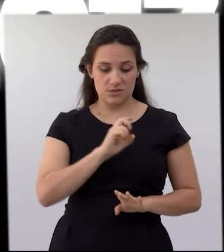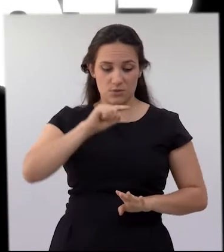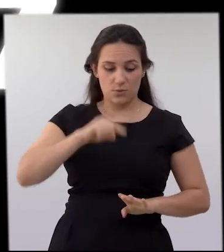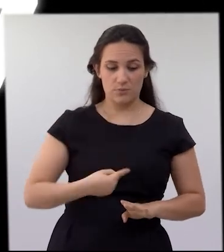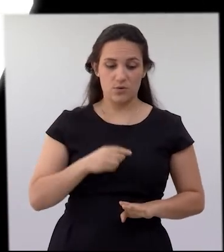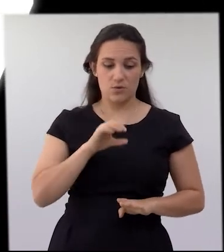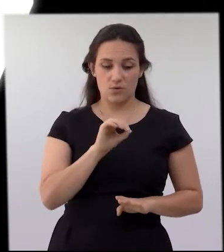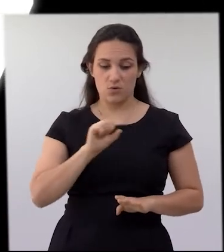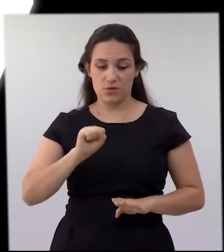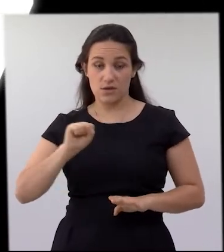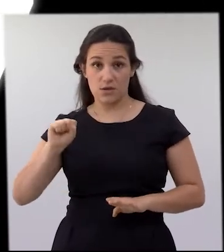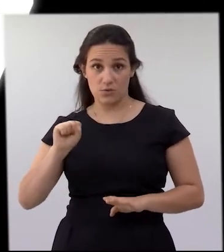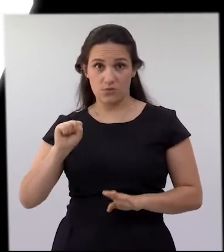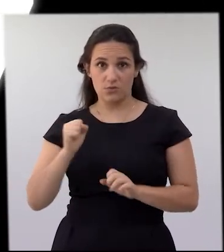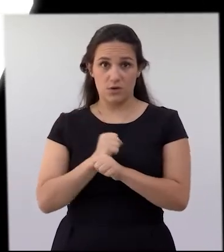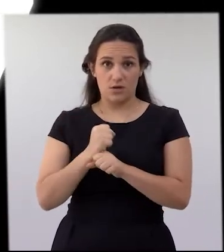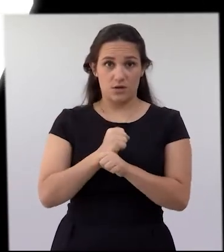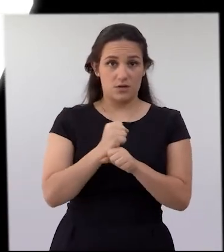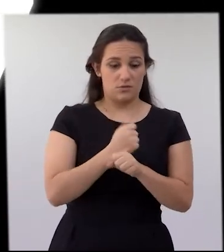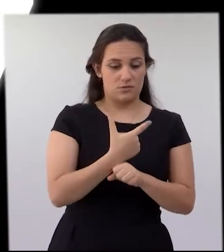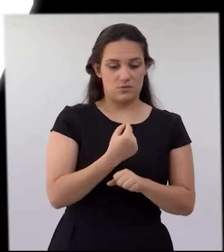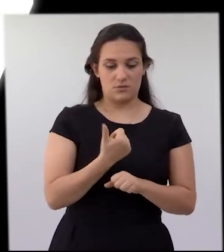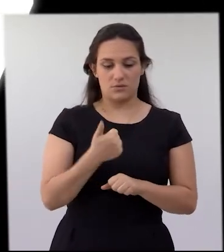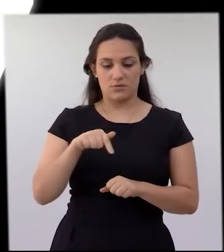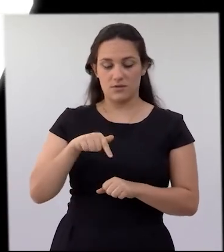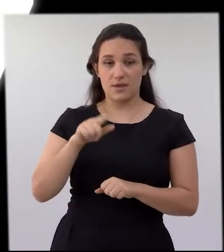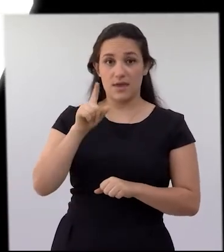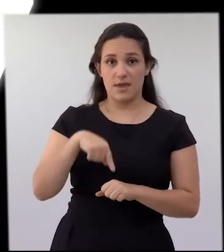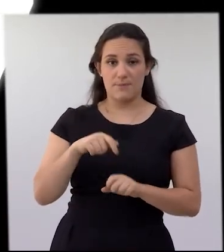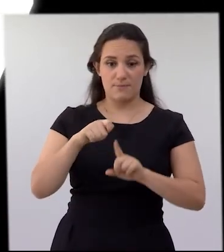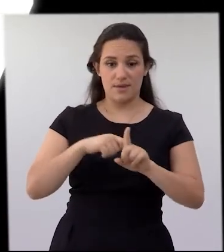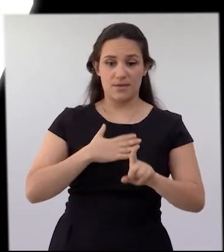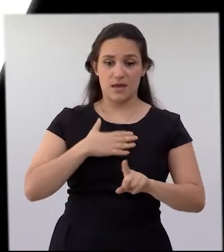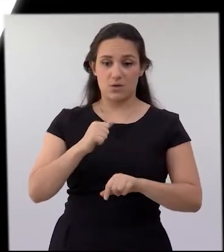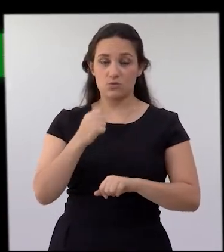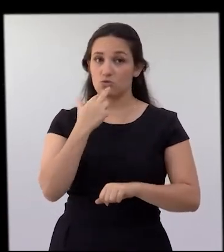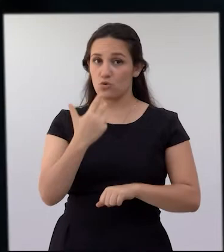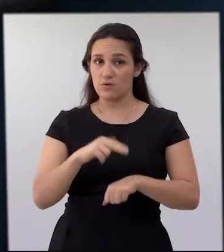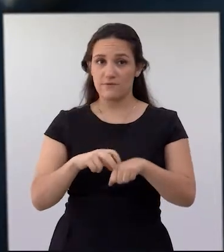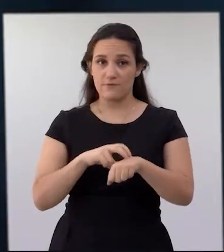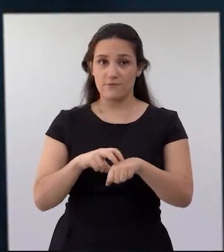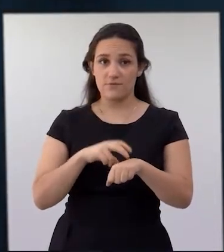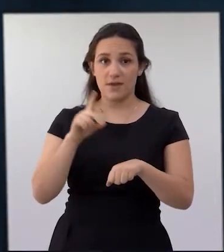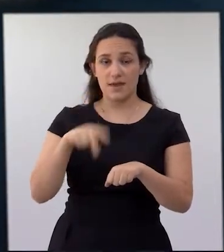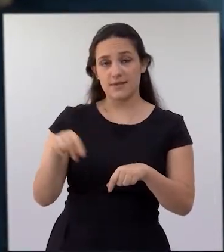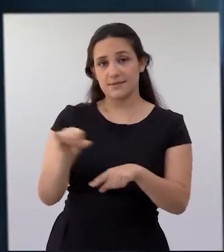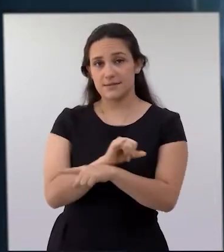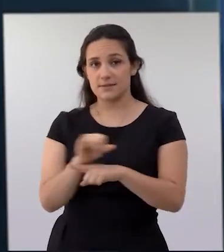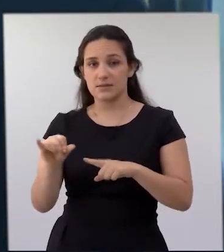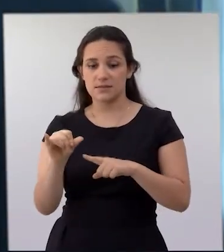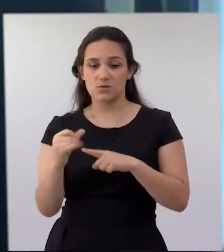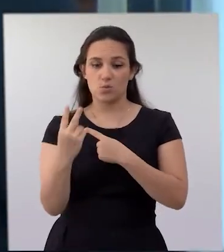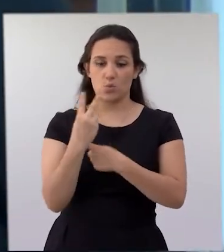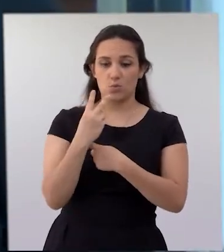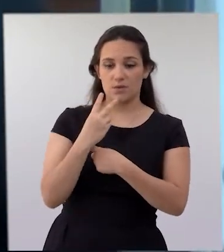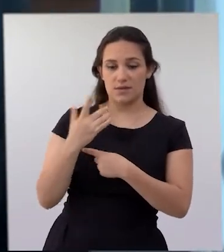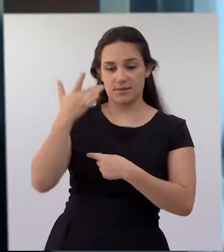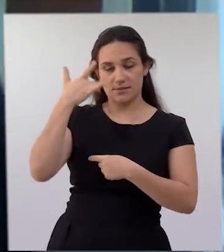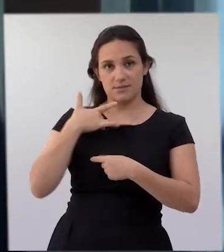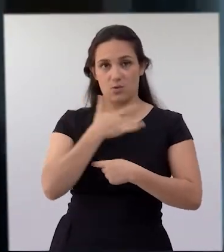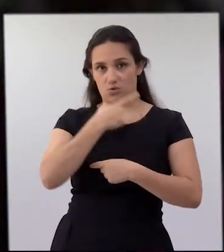Criado pela Lei de número 5.088 de 2017, o Agosto Verde é dedicado às